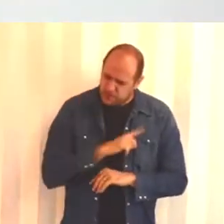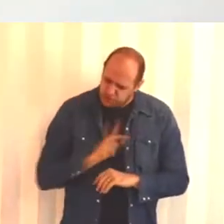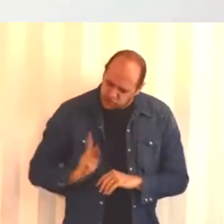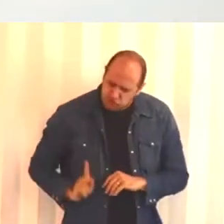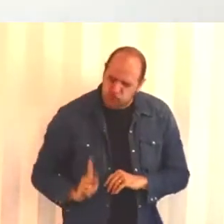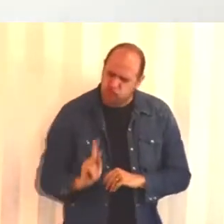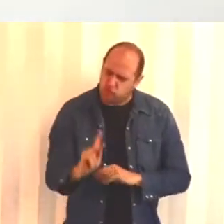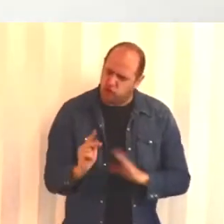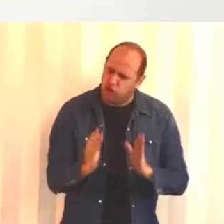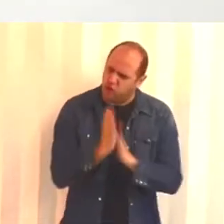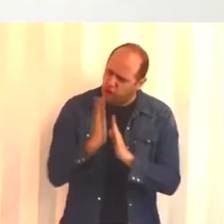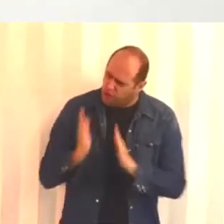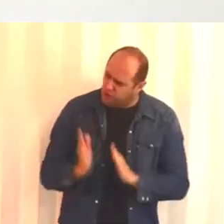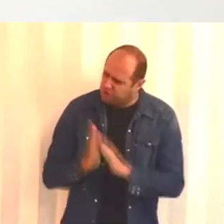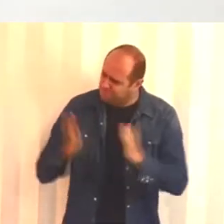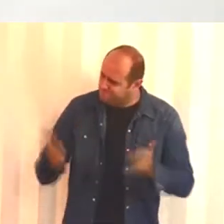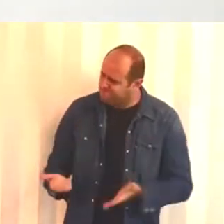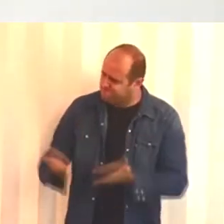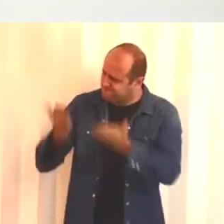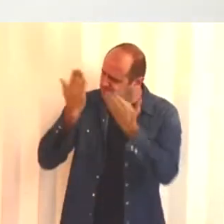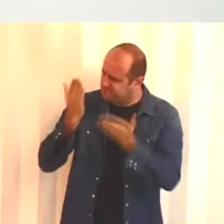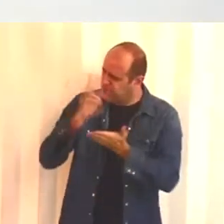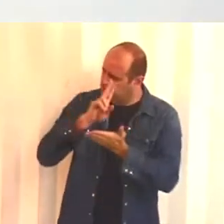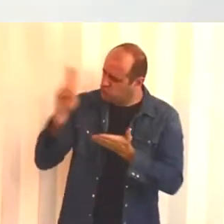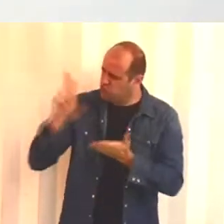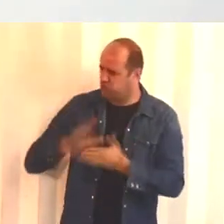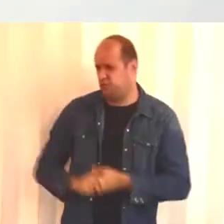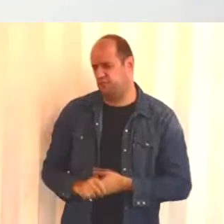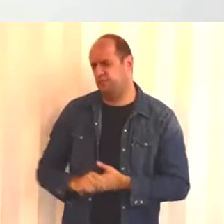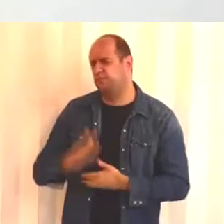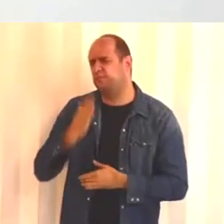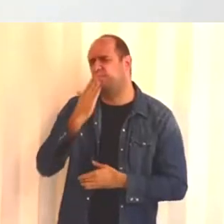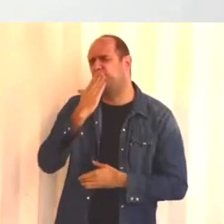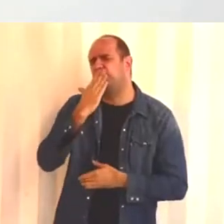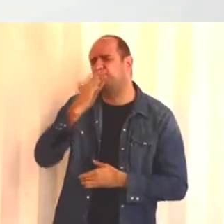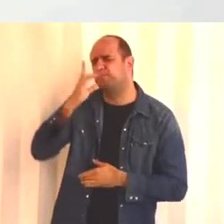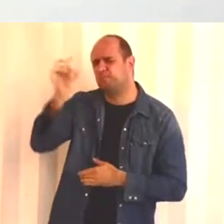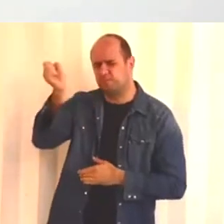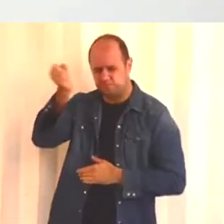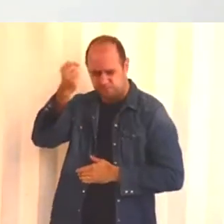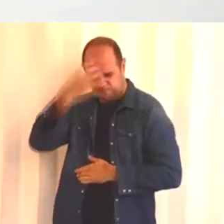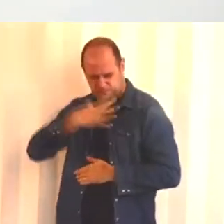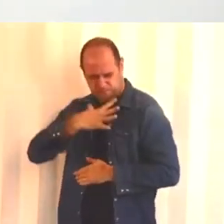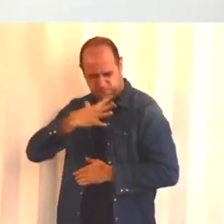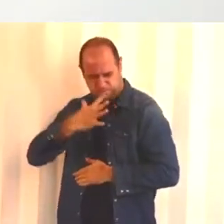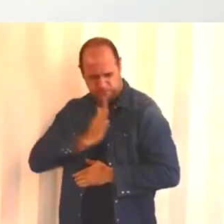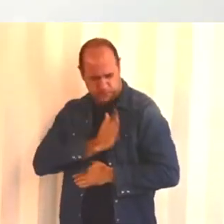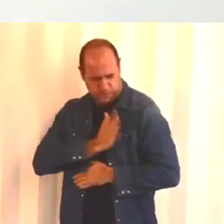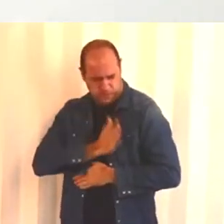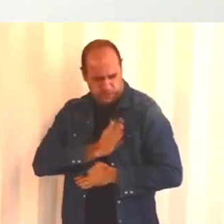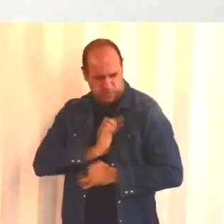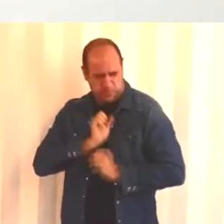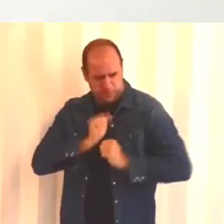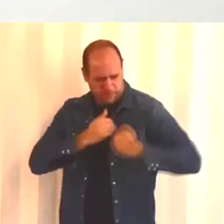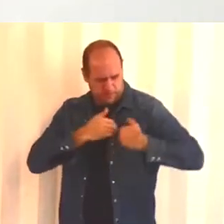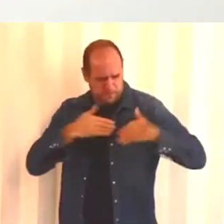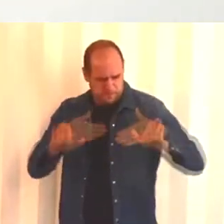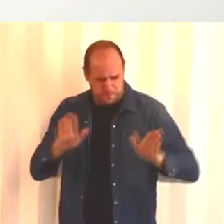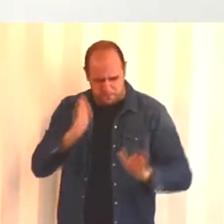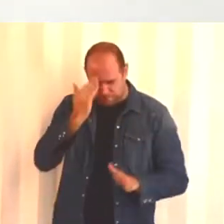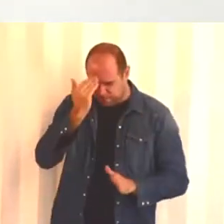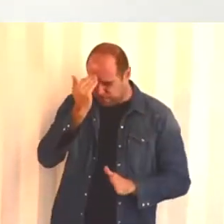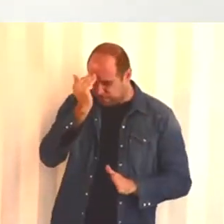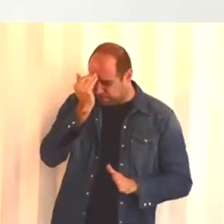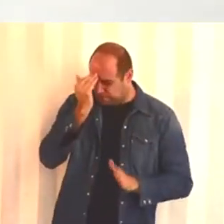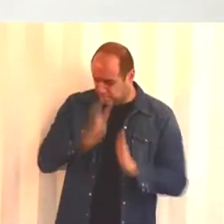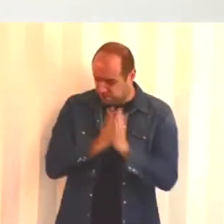te louvando e engrandecendo o teu nome. Ilumina o nosso coração nesta manhã para entendermos a tua palavra, que o